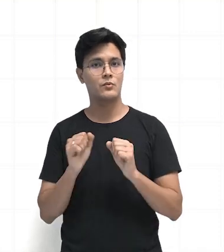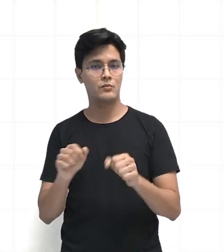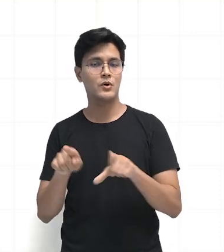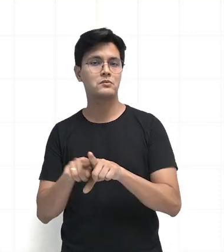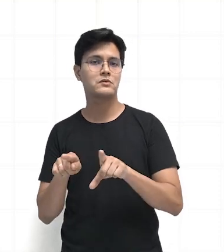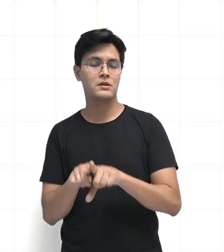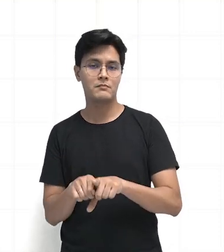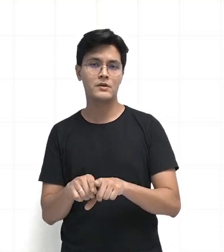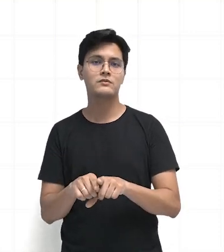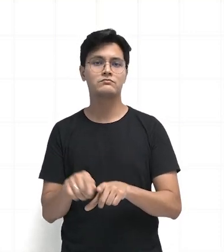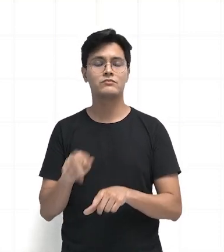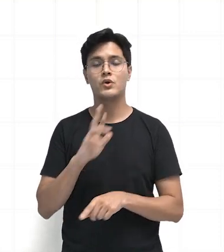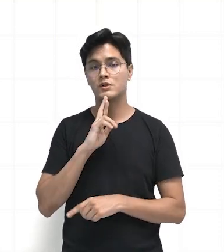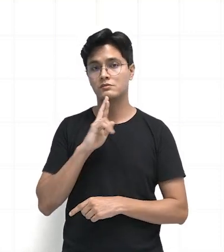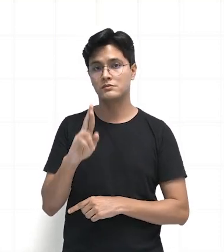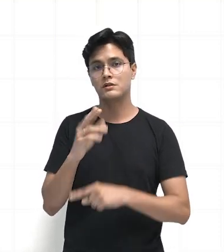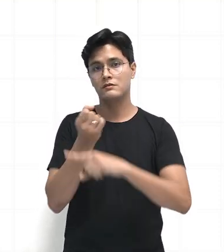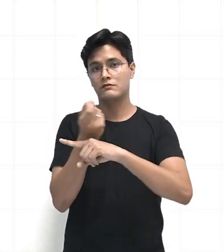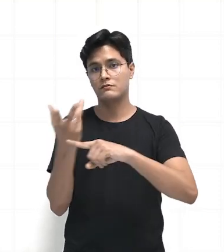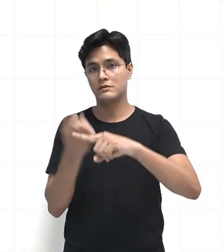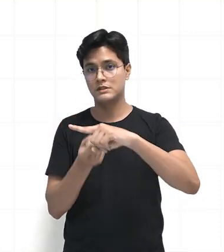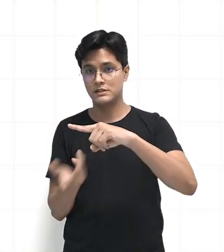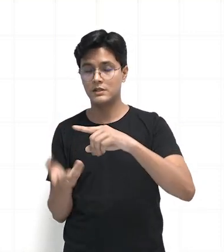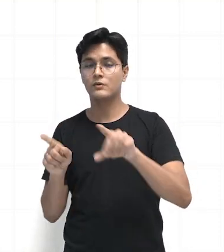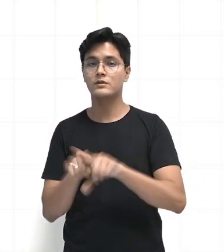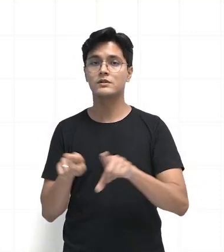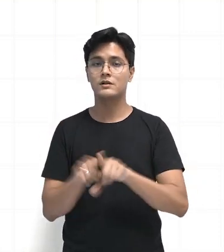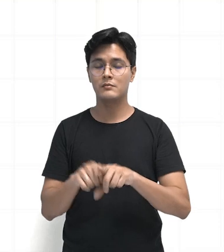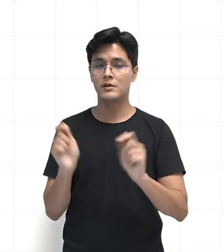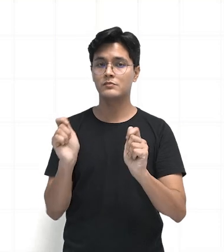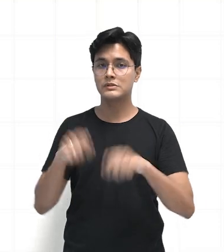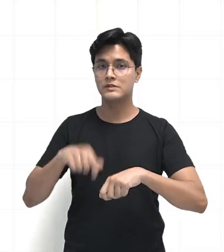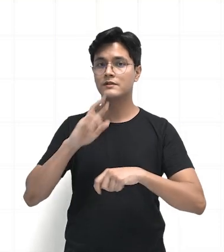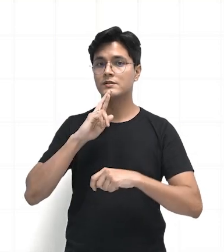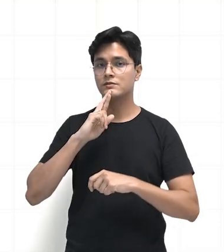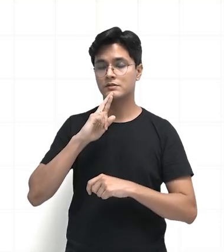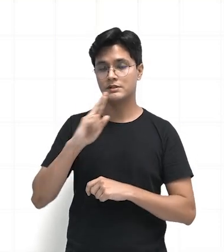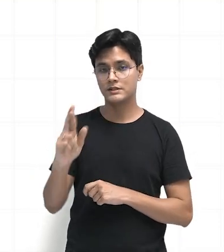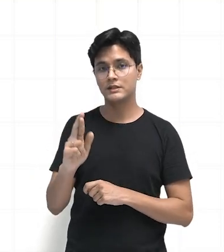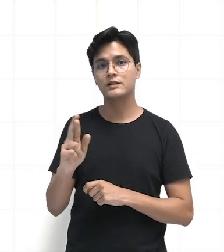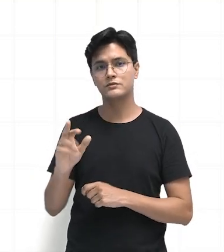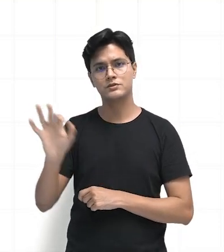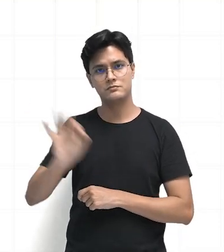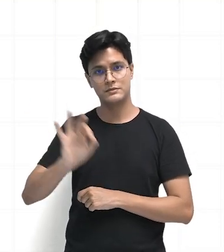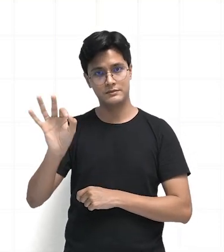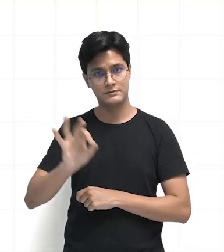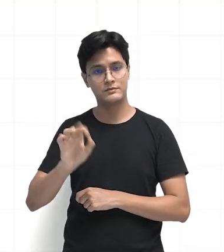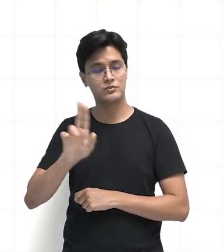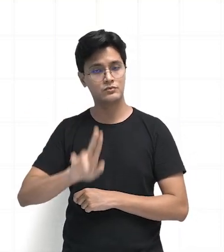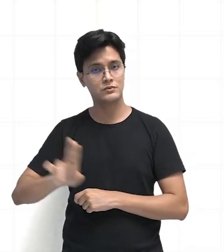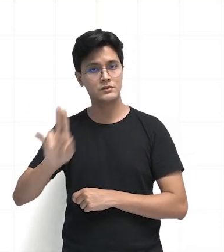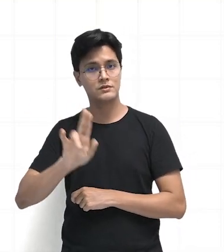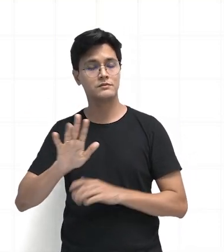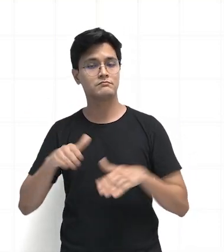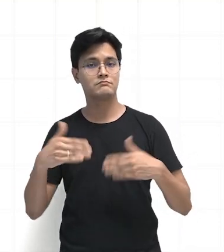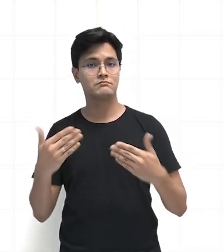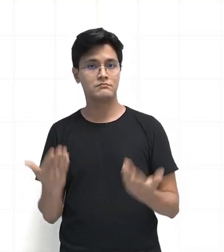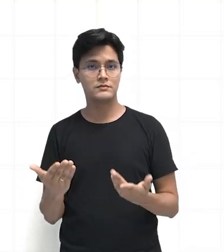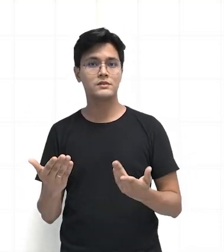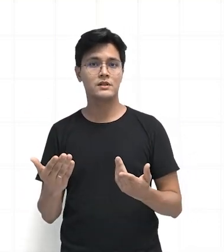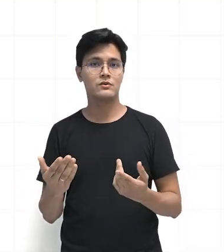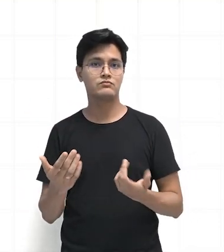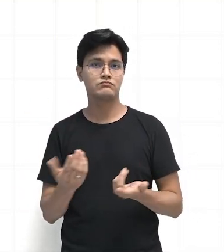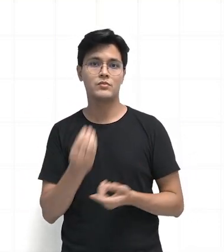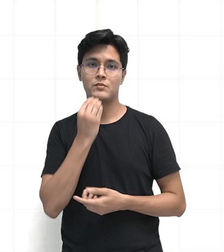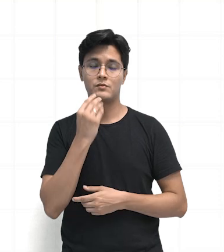colocar o resultado em fração e também posso colocar o resultado em porcentagem. Então, a probabilidade é 1/3, ou seja,